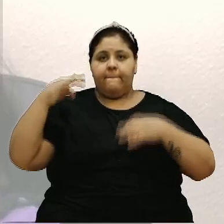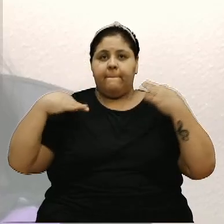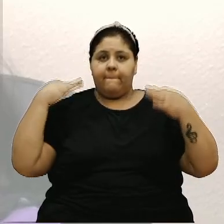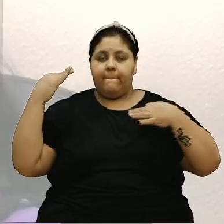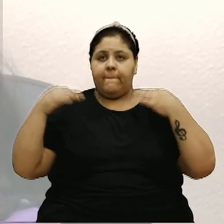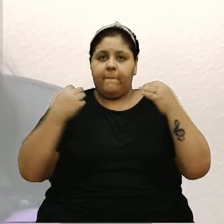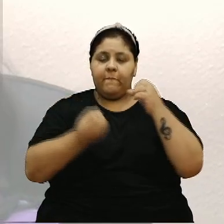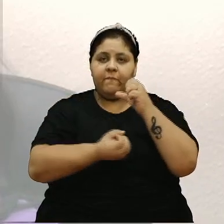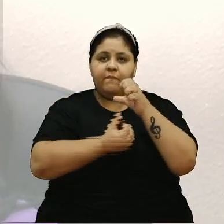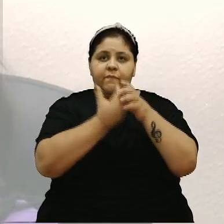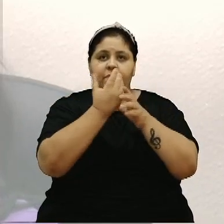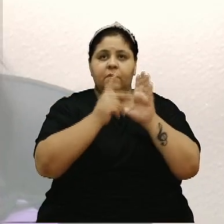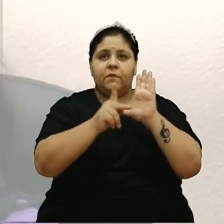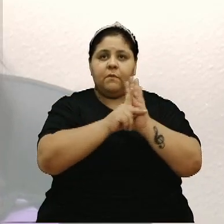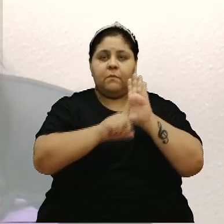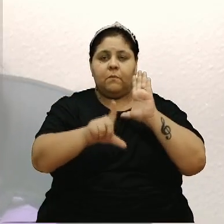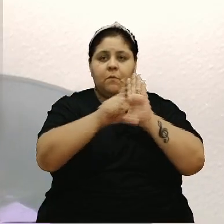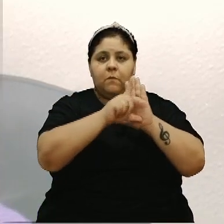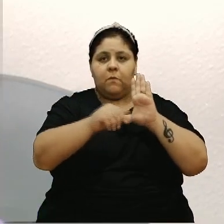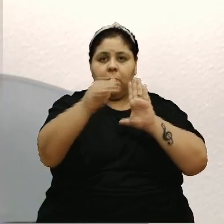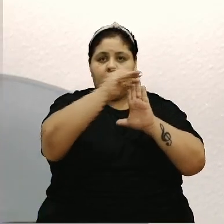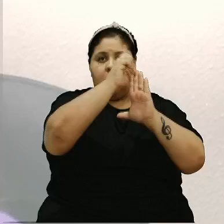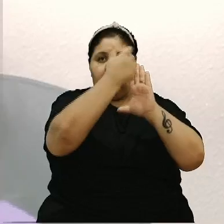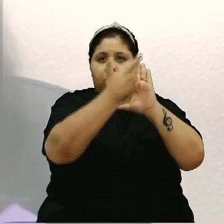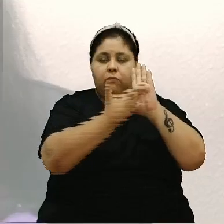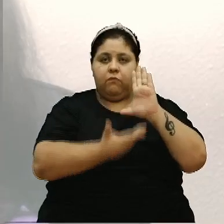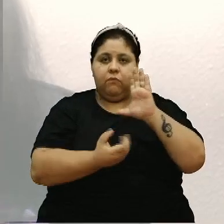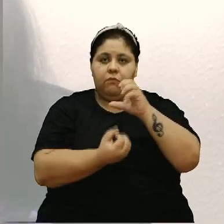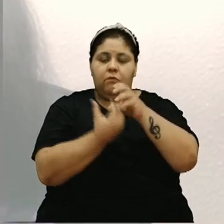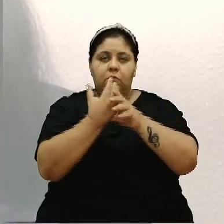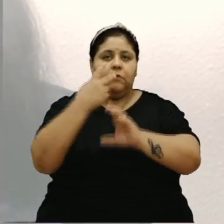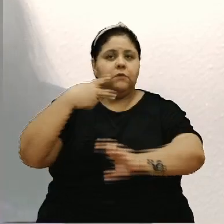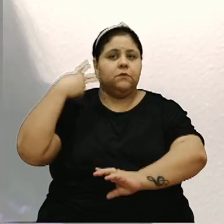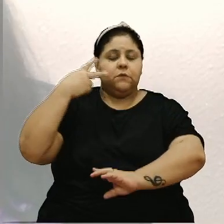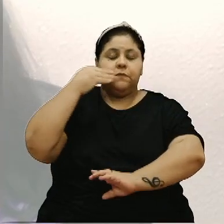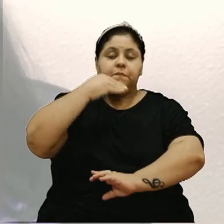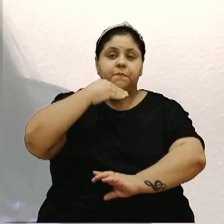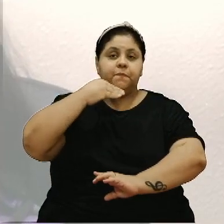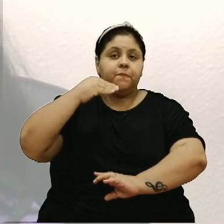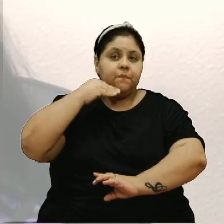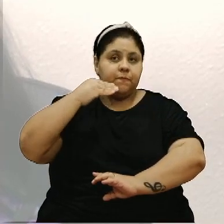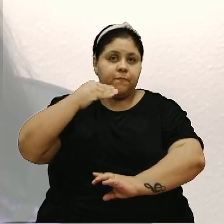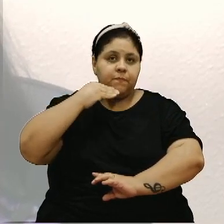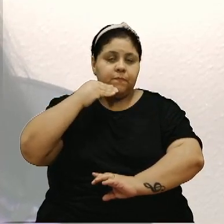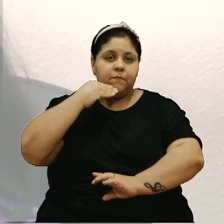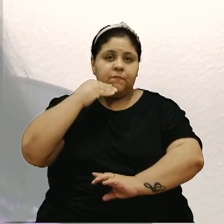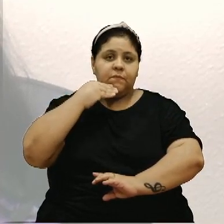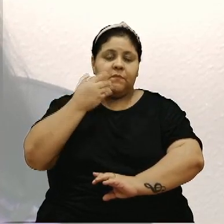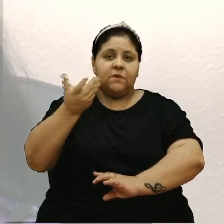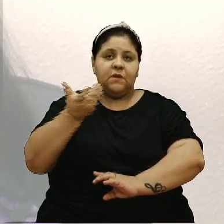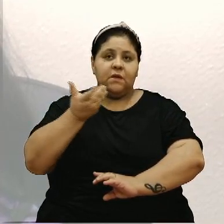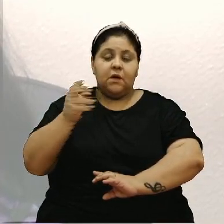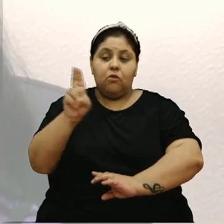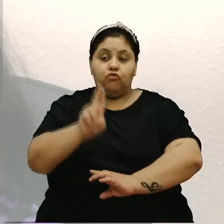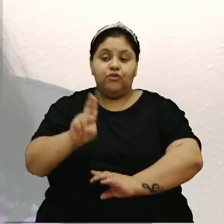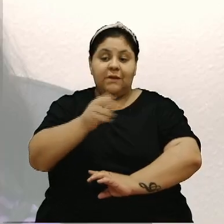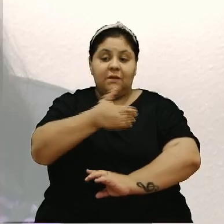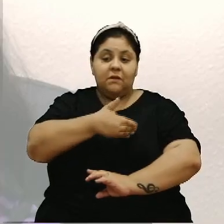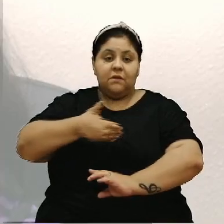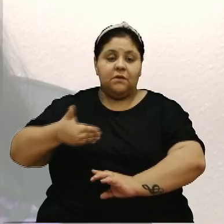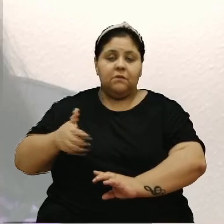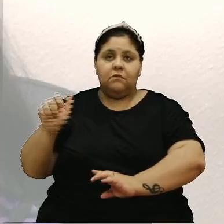de parecer ao projeto de lei acima descrito, de autoria do vereador Alexandre Bortoluz, que visa declarar como utilidade pública